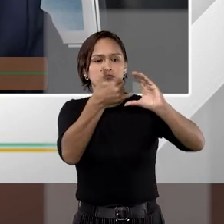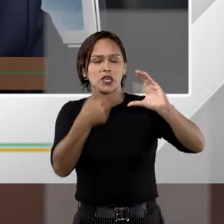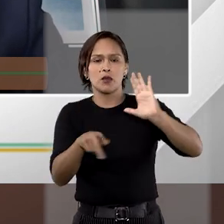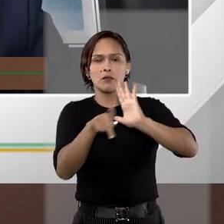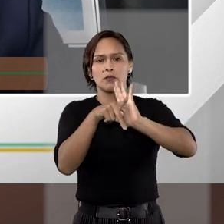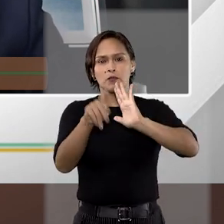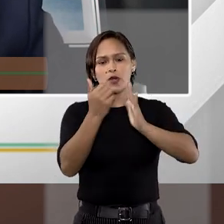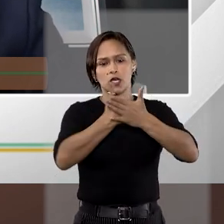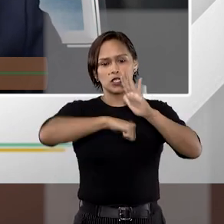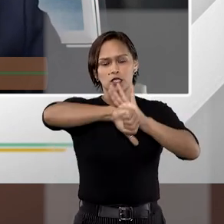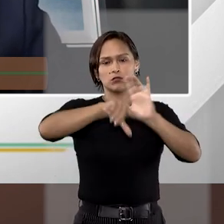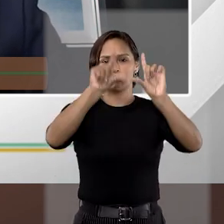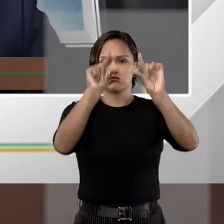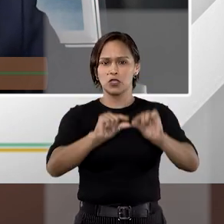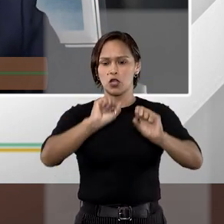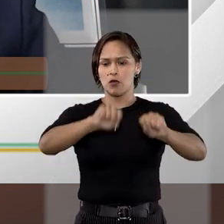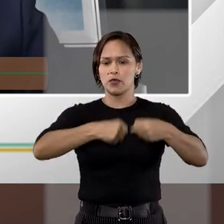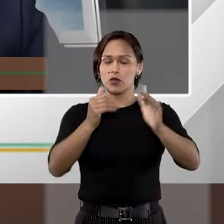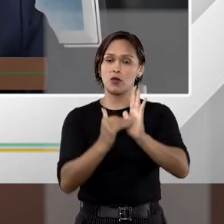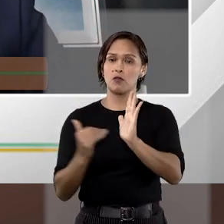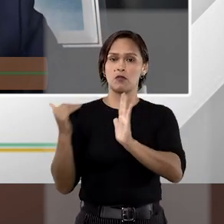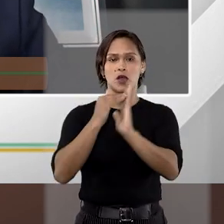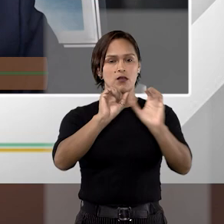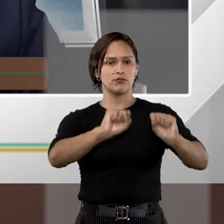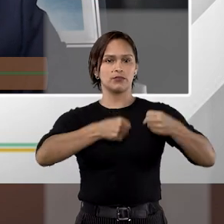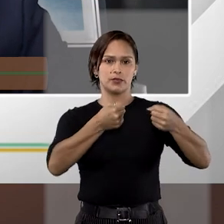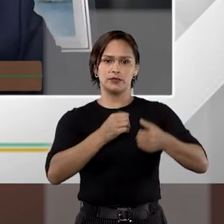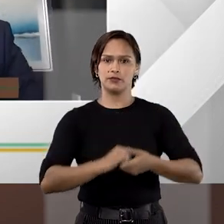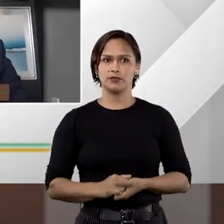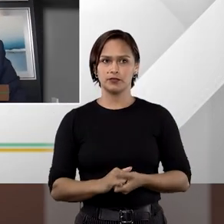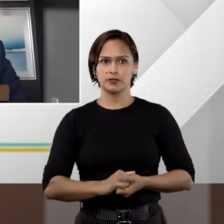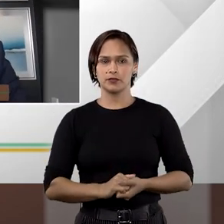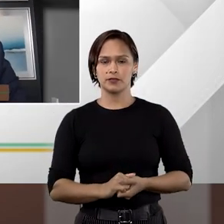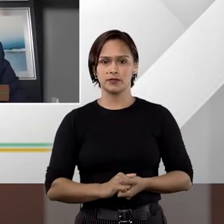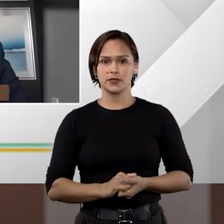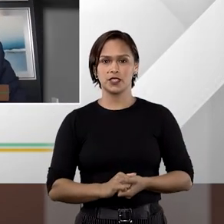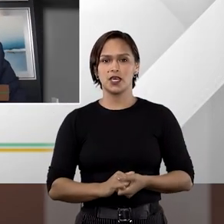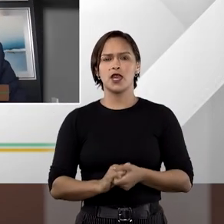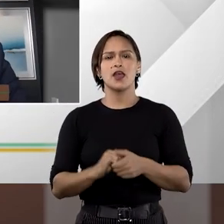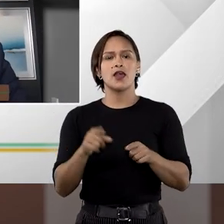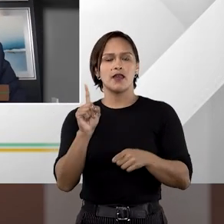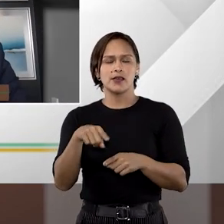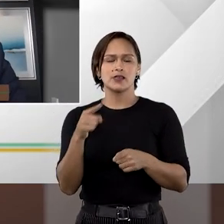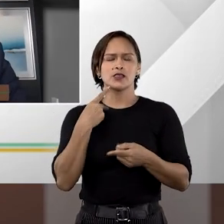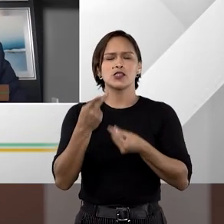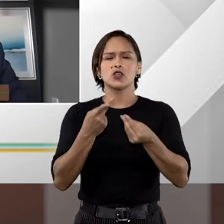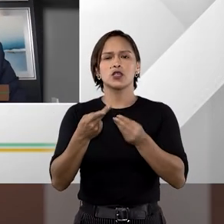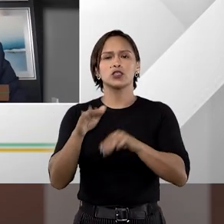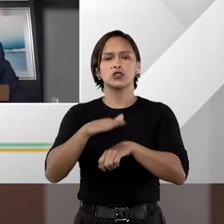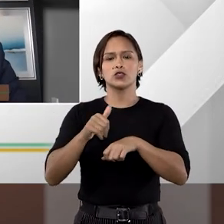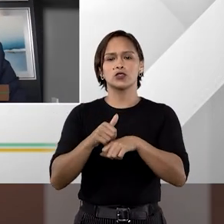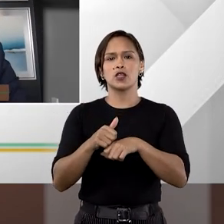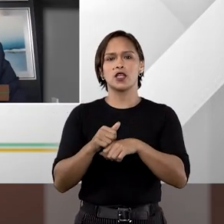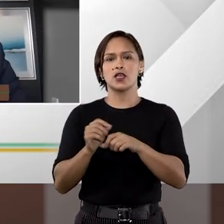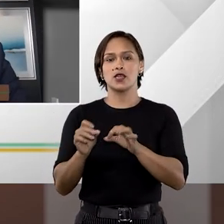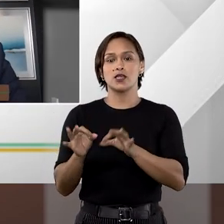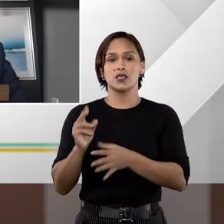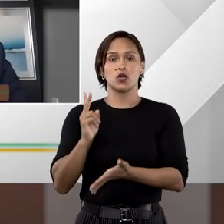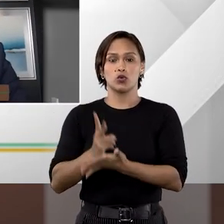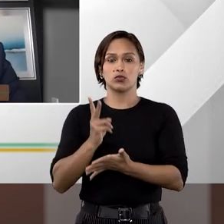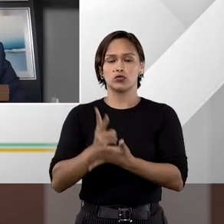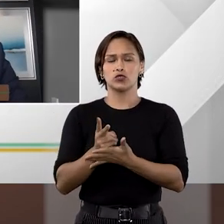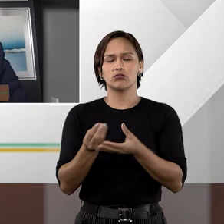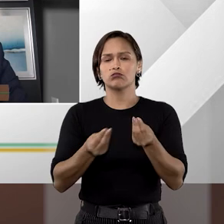não do crime de menor o potencial ofensivo o Doutor Sérgio e o que seria um chamado o termo